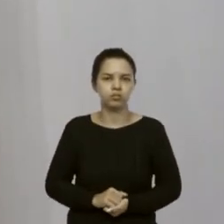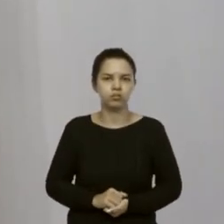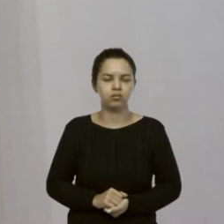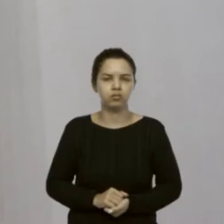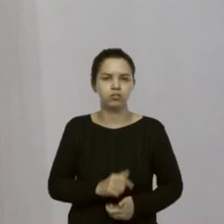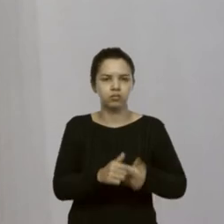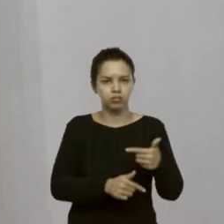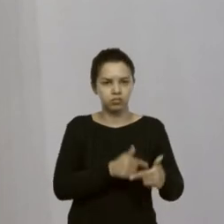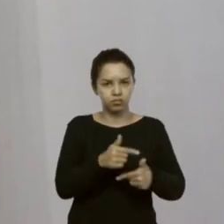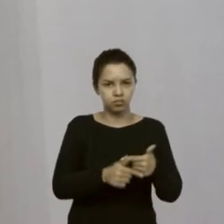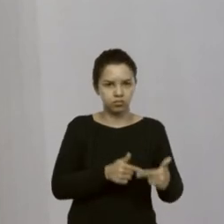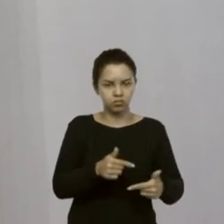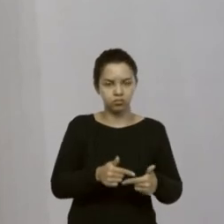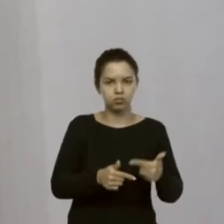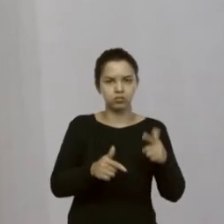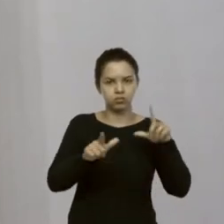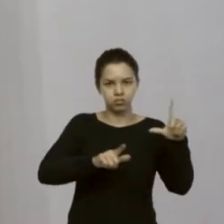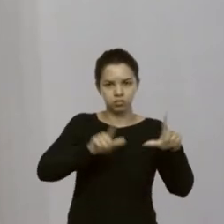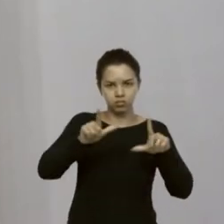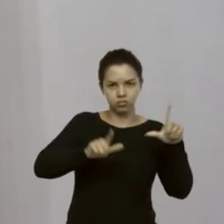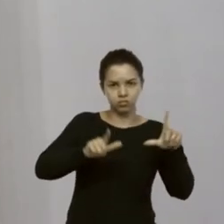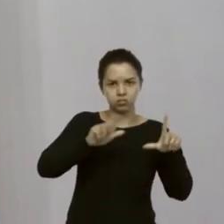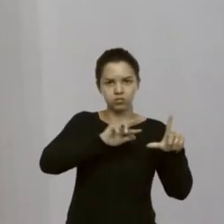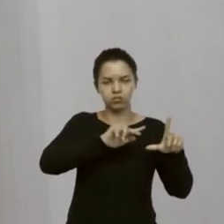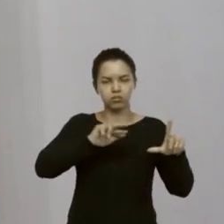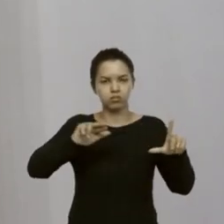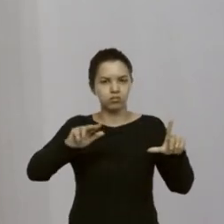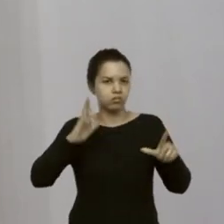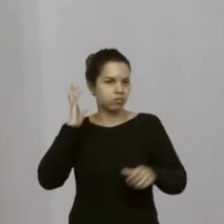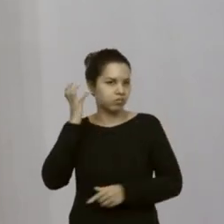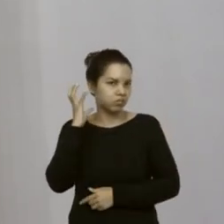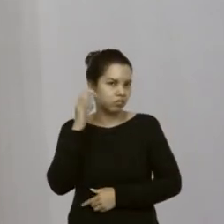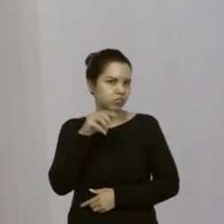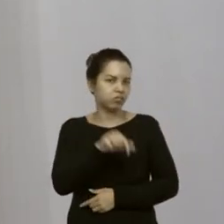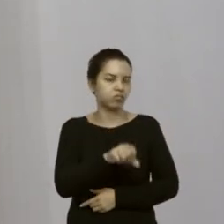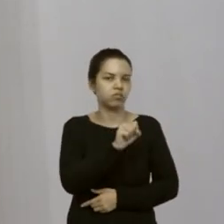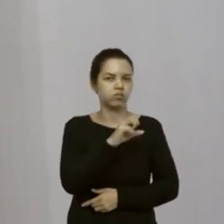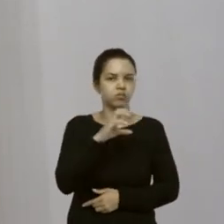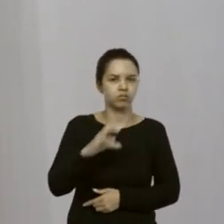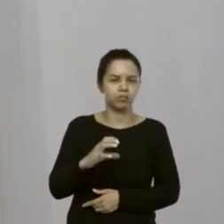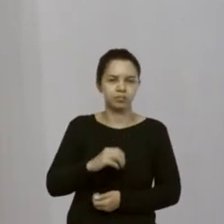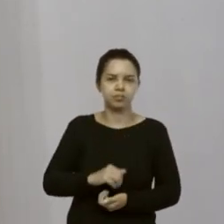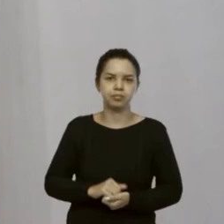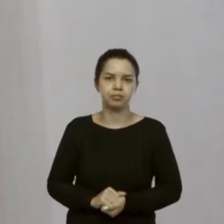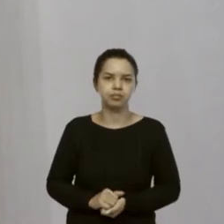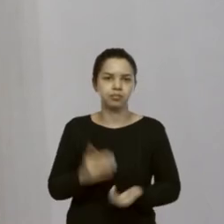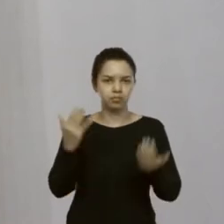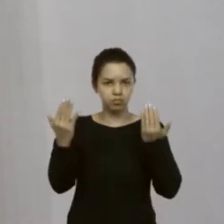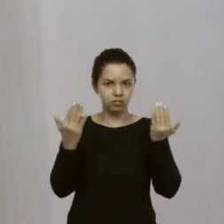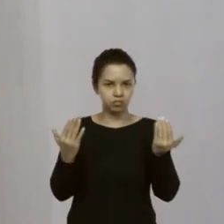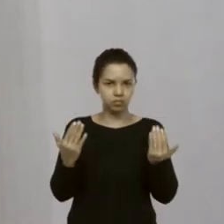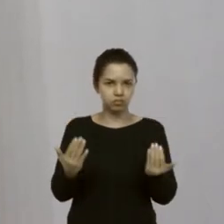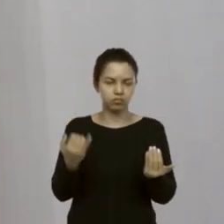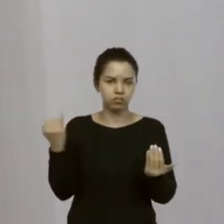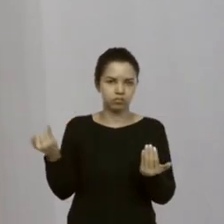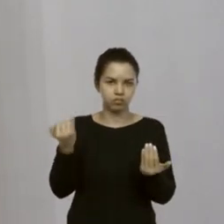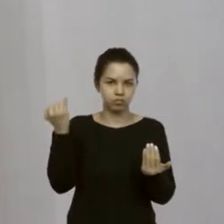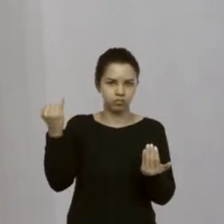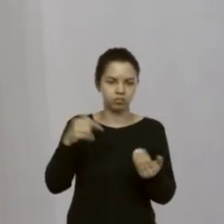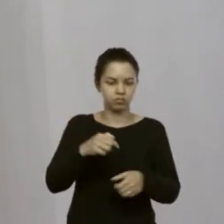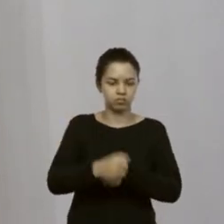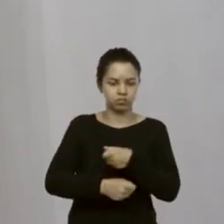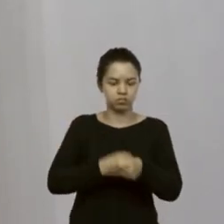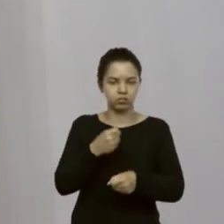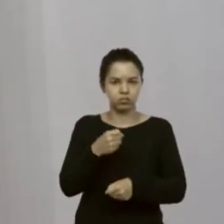prestado pelas emissoras de rádio e televisão de Santa Catarina. A comparação é pertinente, ainda mais num ano de